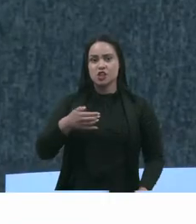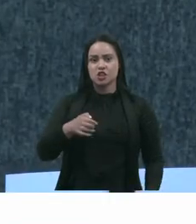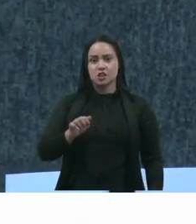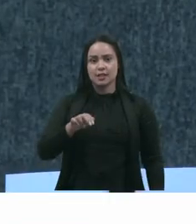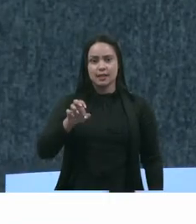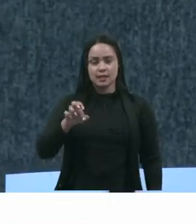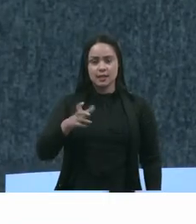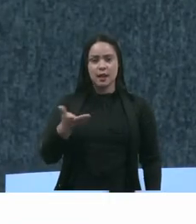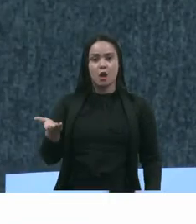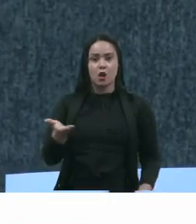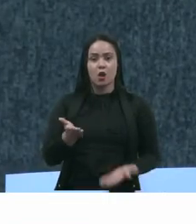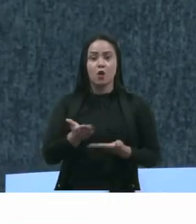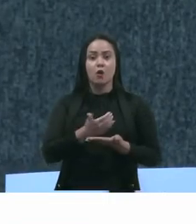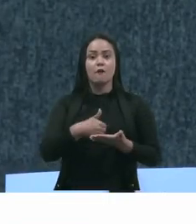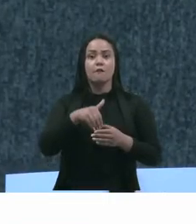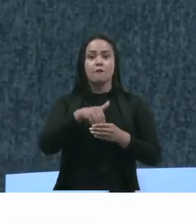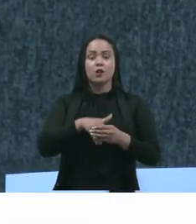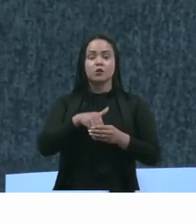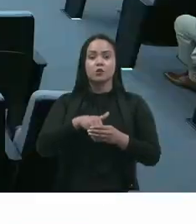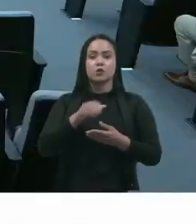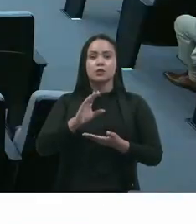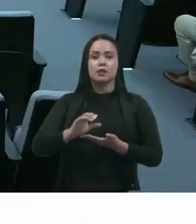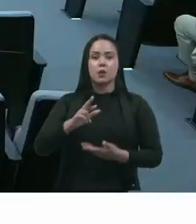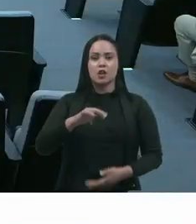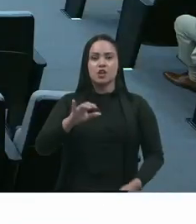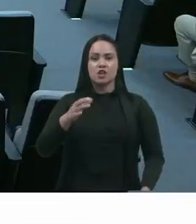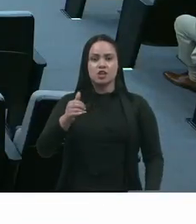Colho o voto do conselheiro Richard.